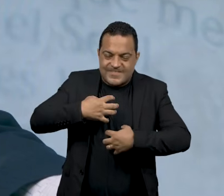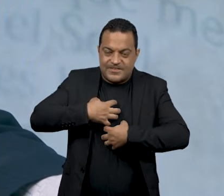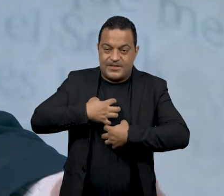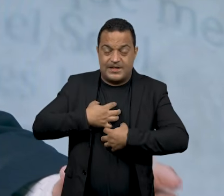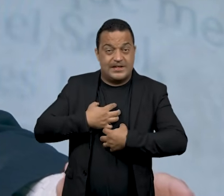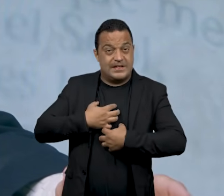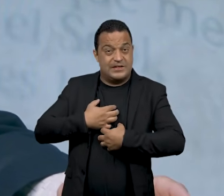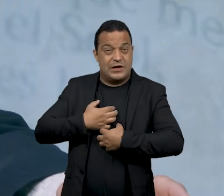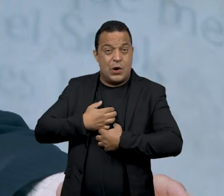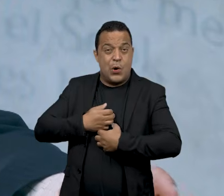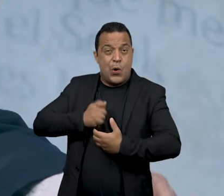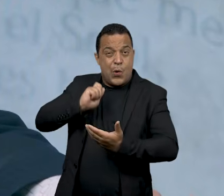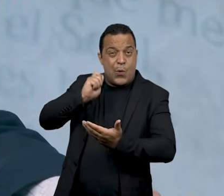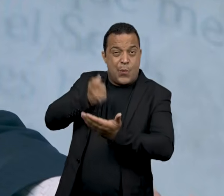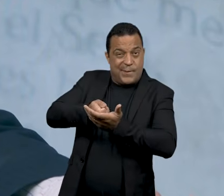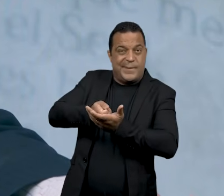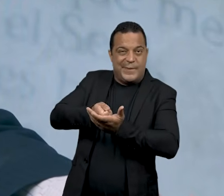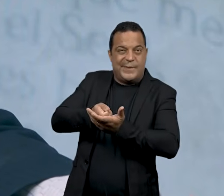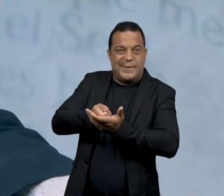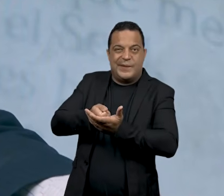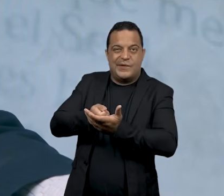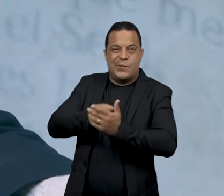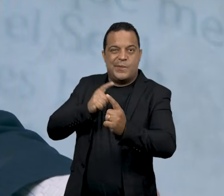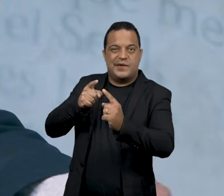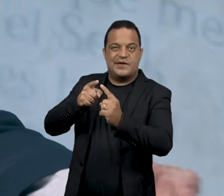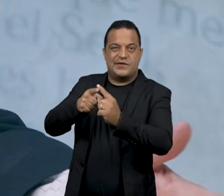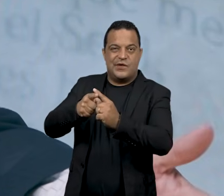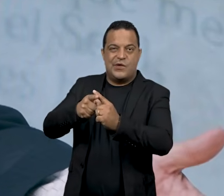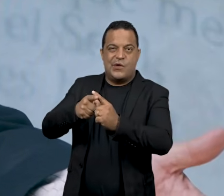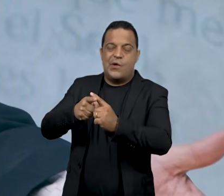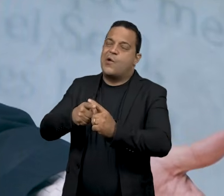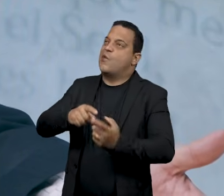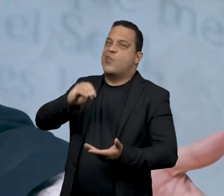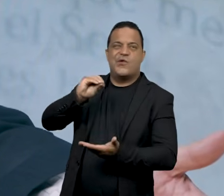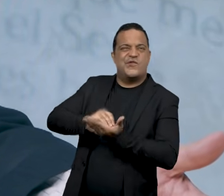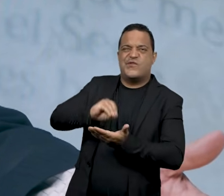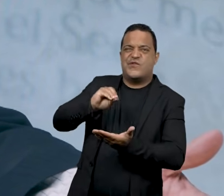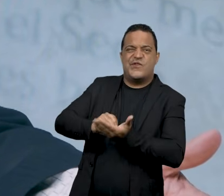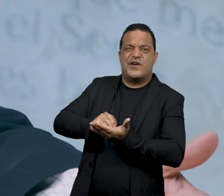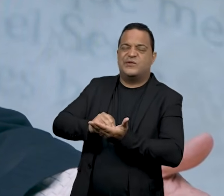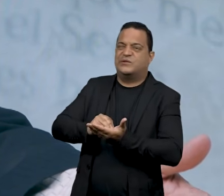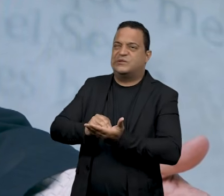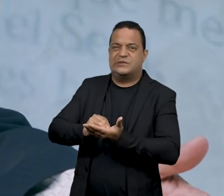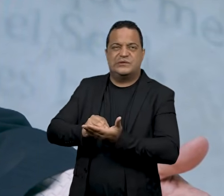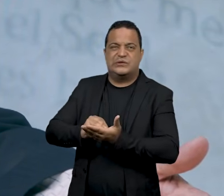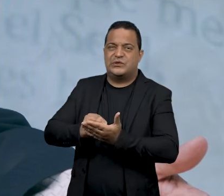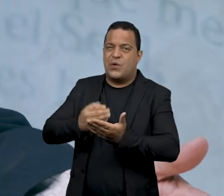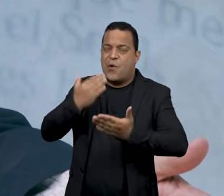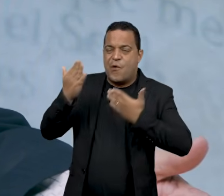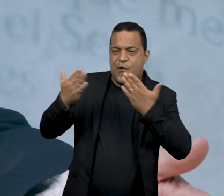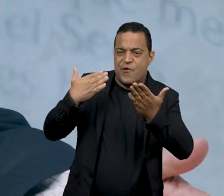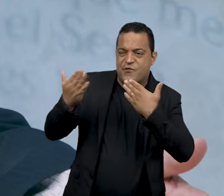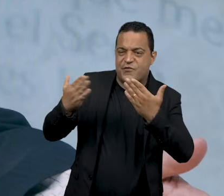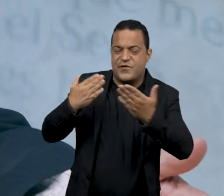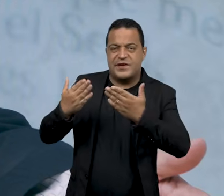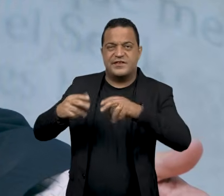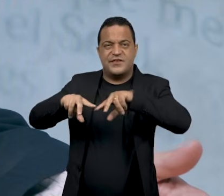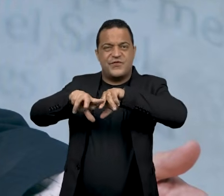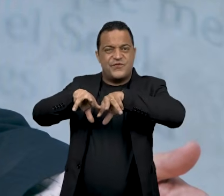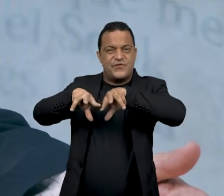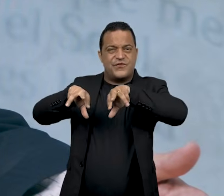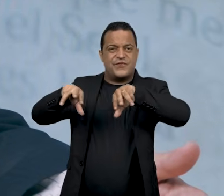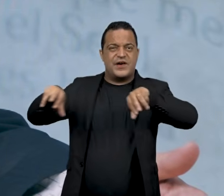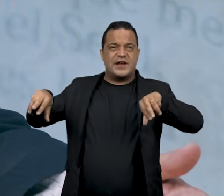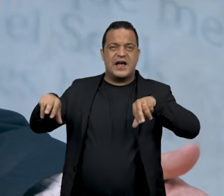missão cumprida em 2025. Isso. Sabendo que não faltou assunto. Nós tratamos sobre diversos